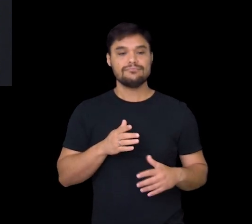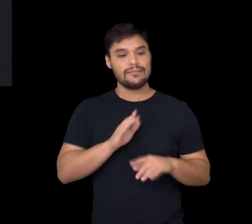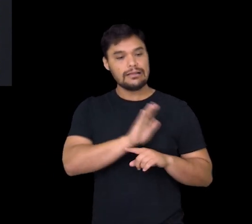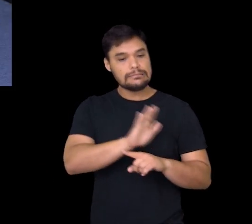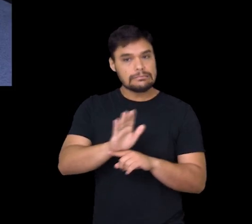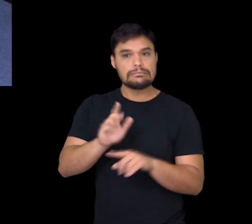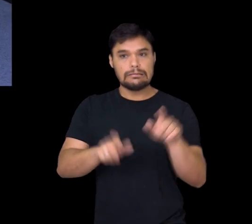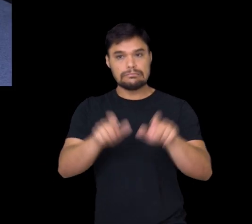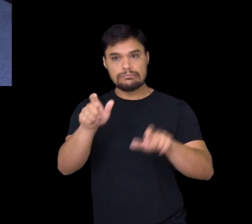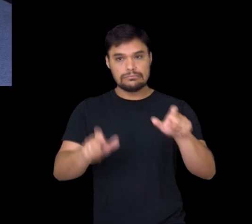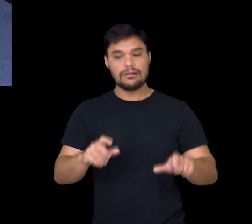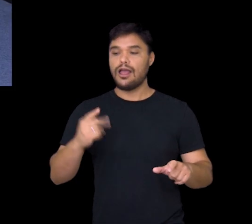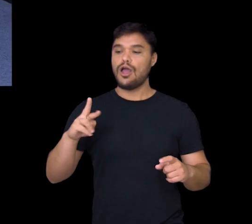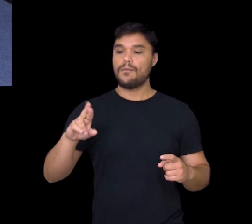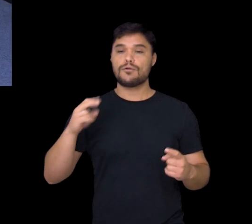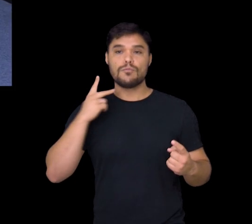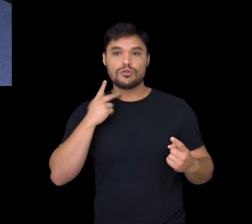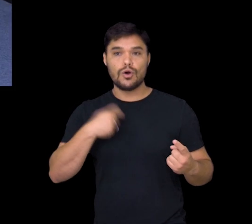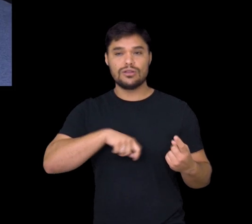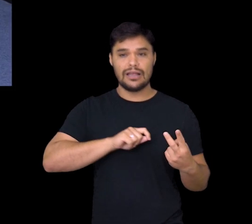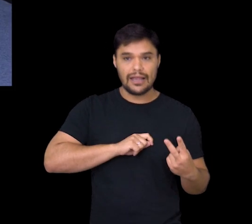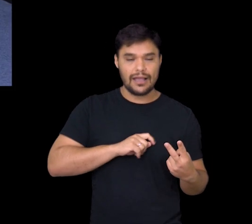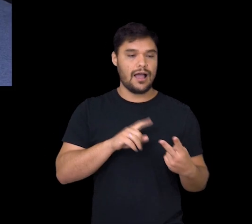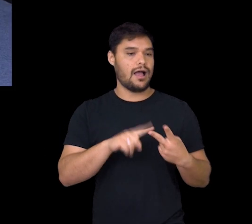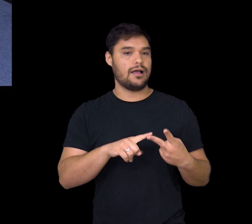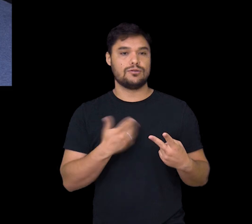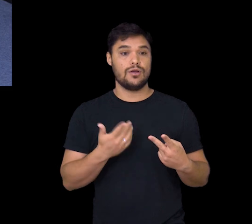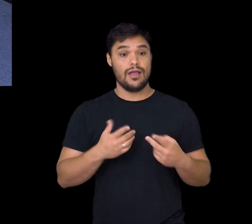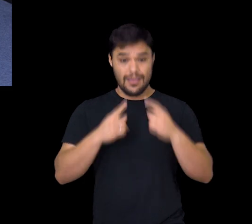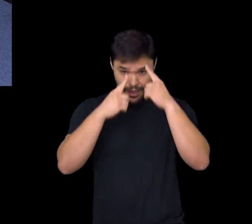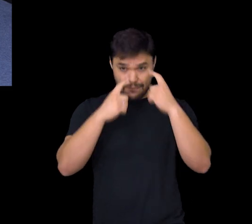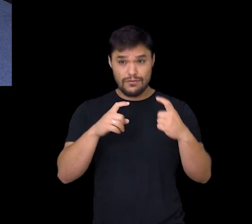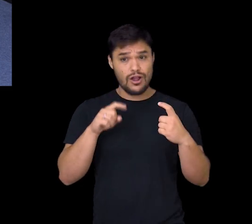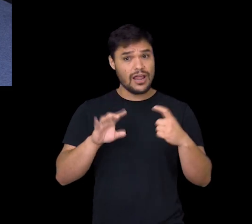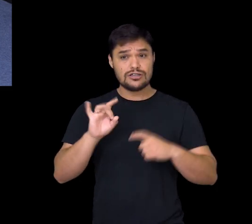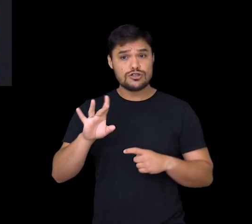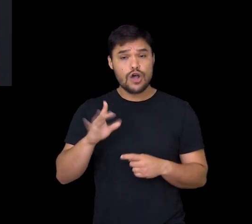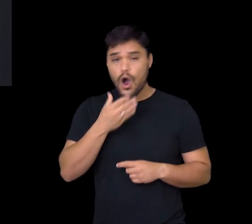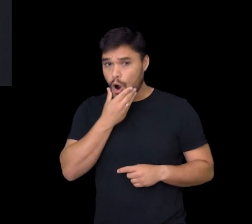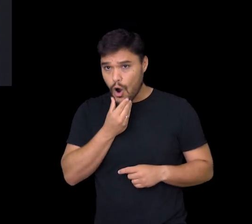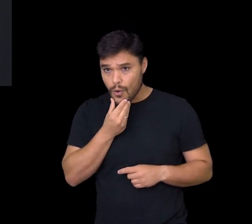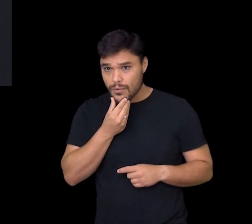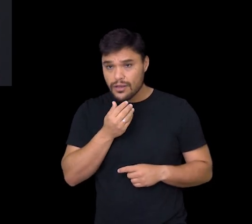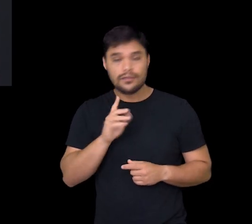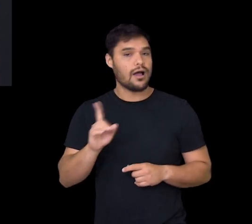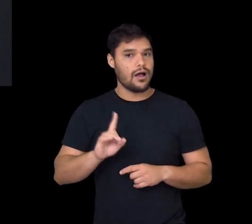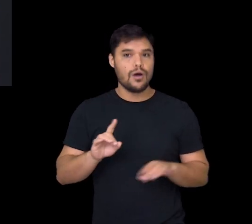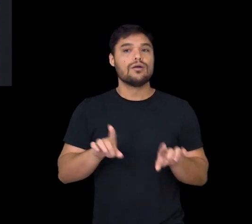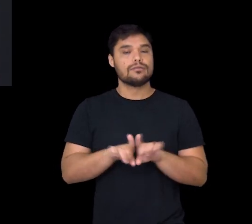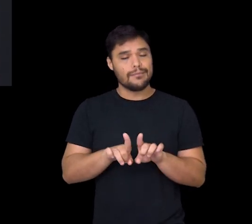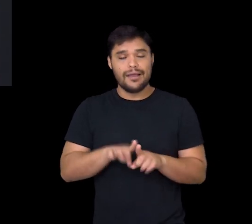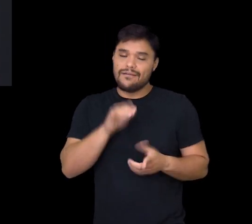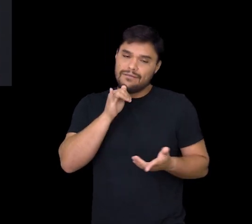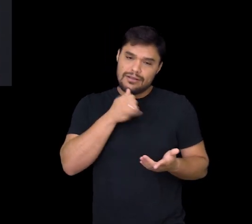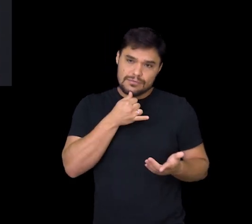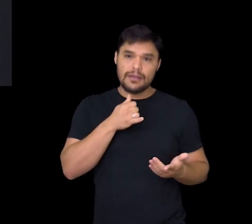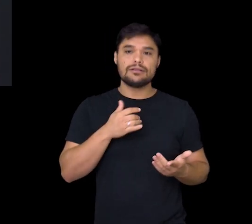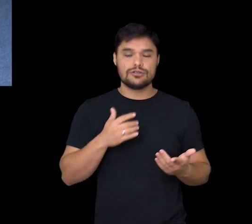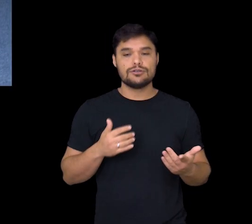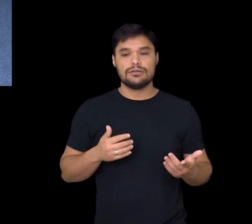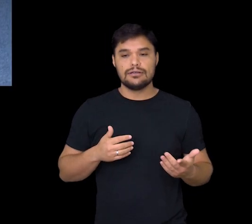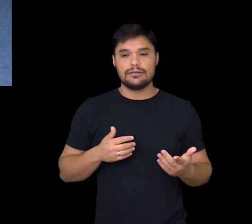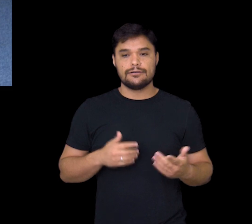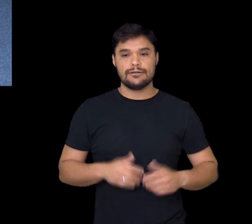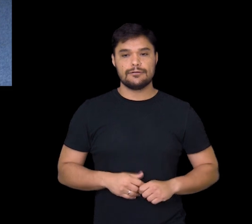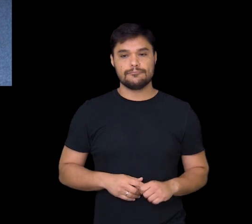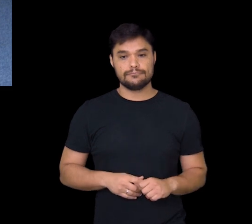de uma forma mais rápida aquele promotor, delegado, delegada. E a violência não é praticada só por homem, não. Tá? Infelizmente,